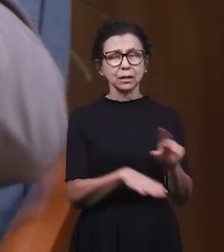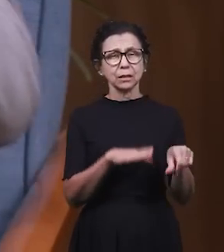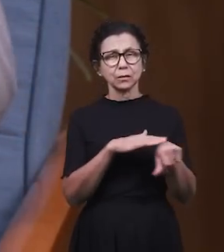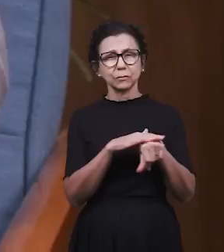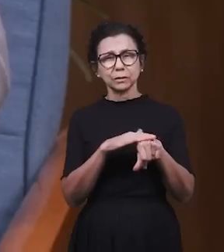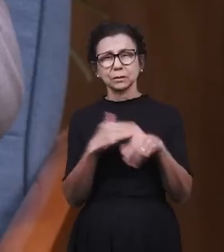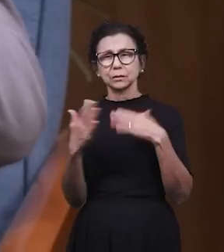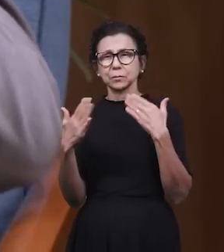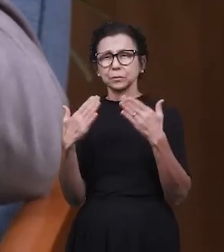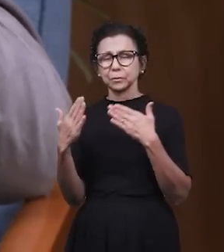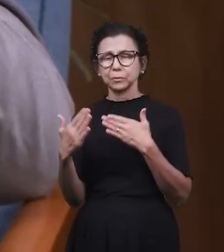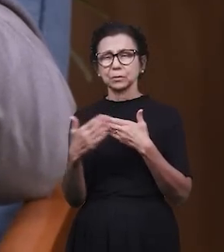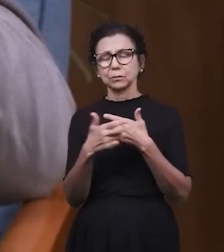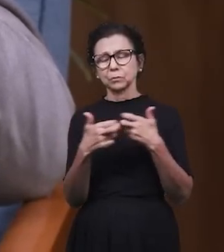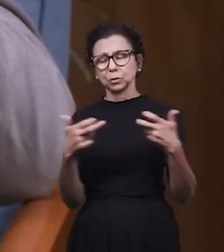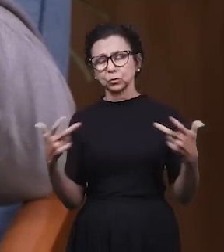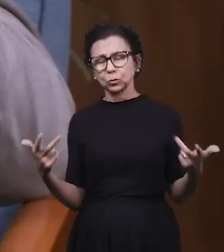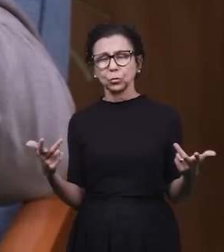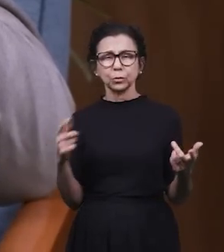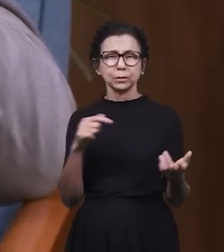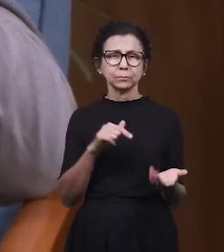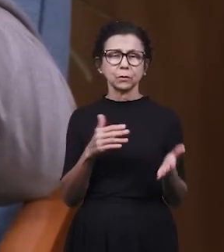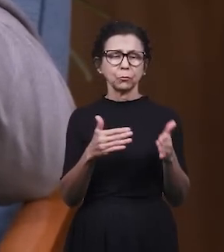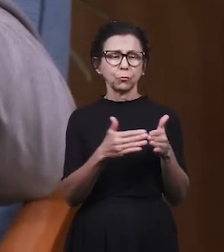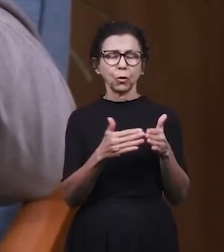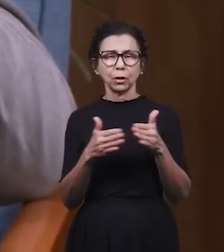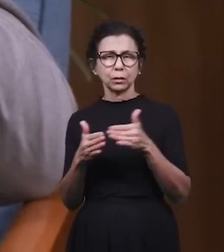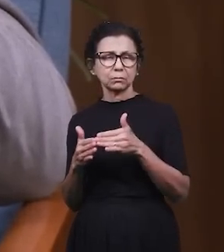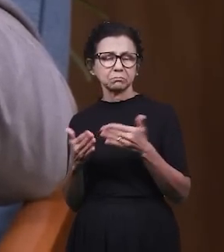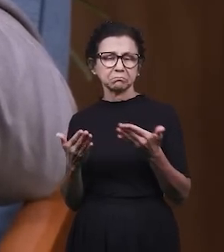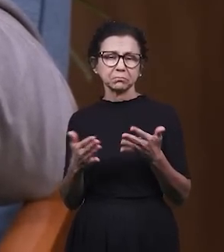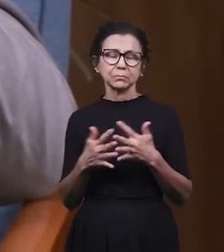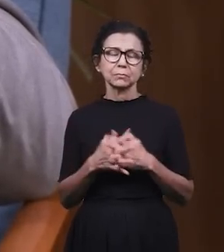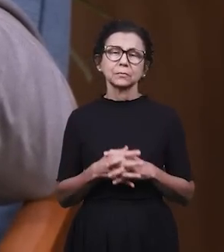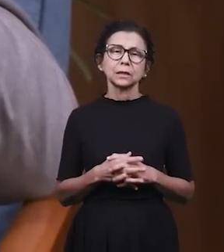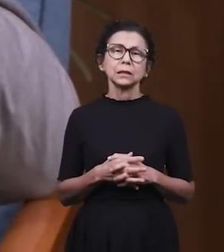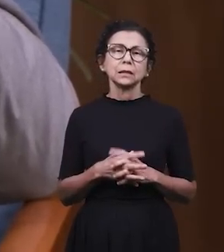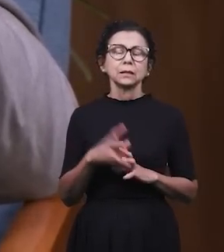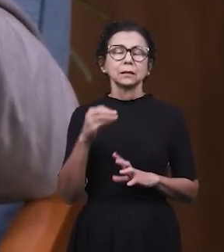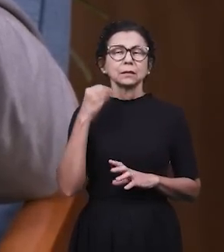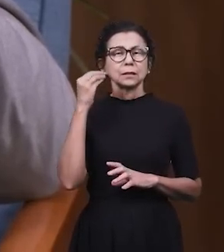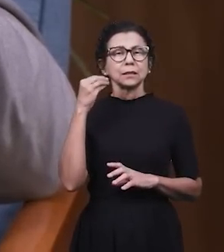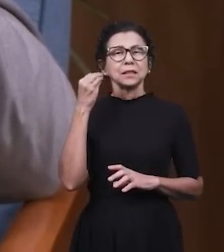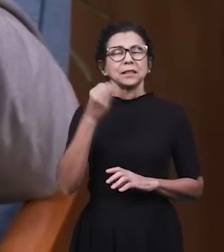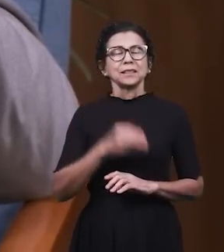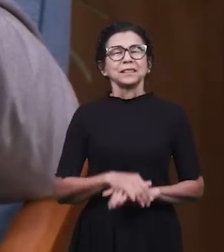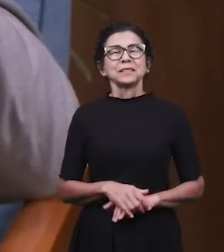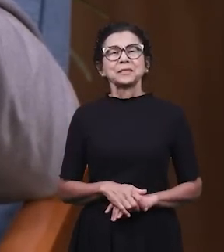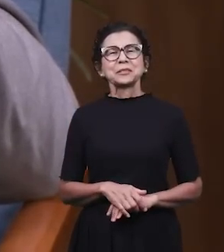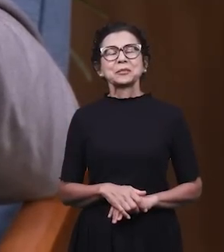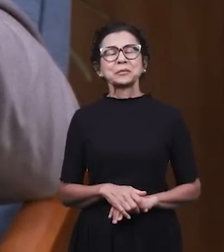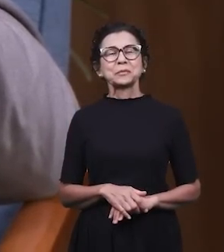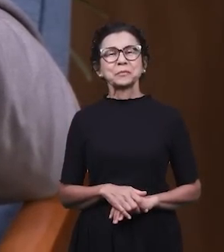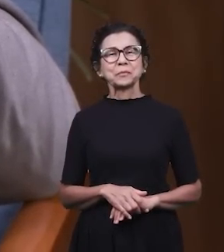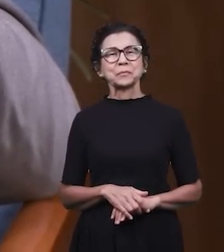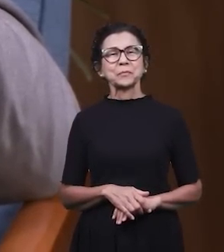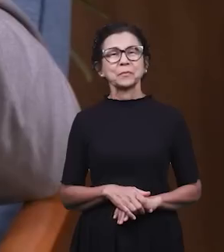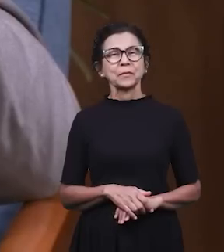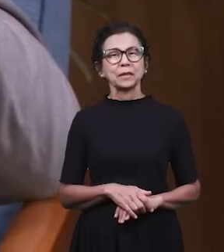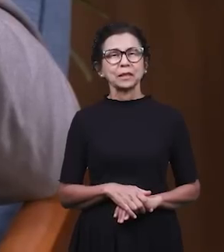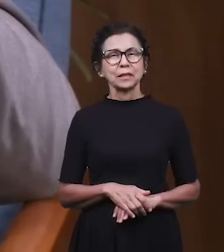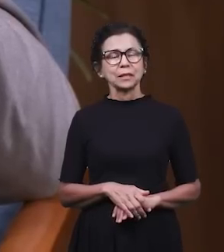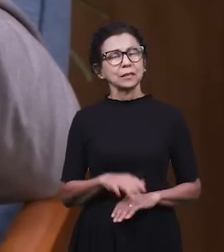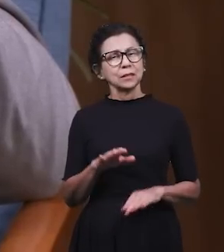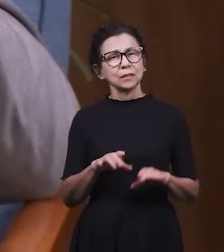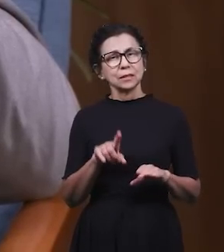aspectos, chamamos atenção para outros. Essa tem sido a experiência desse programa. Você pode estar nos assistindo pelo canal 126 da